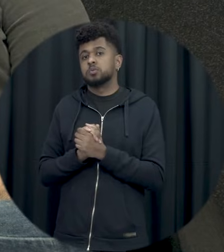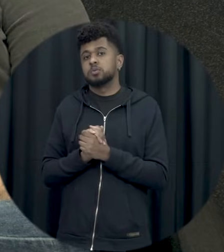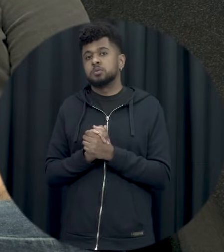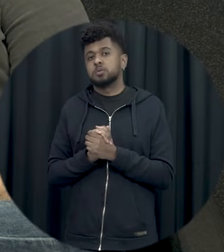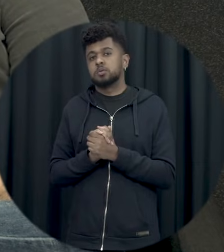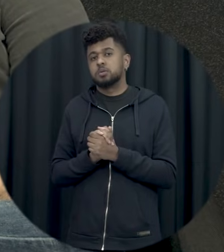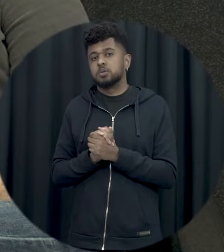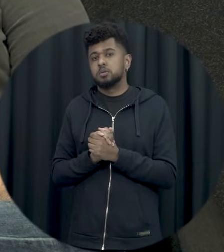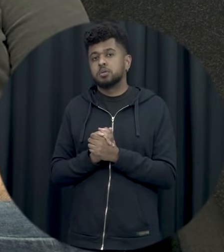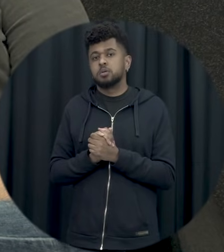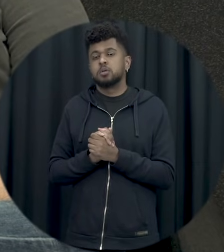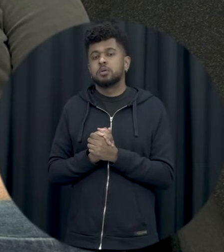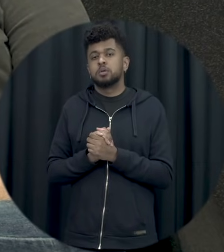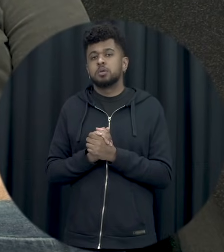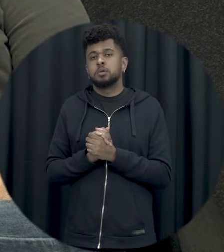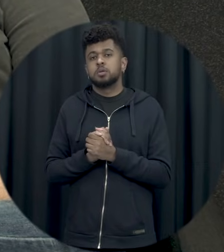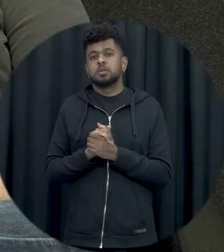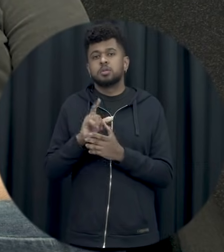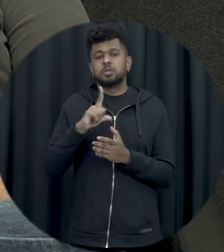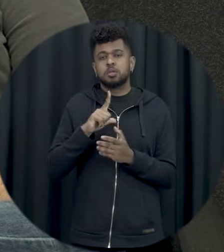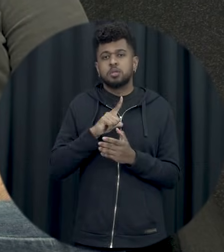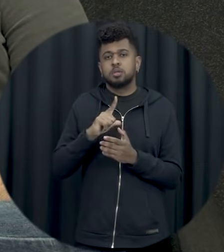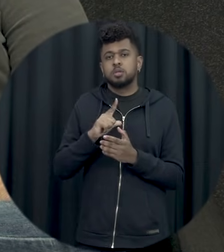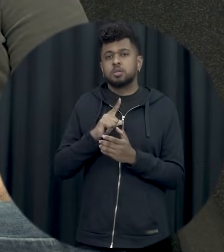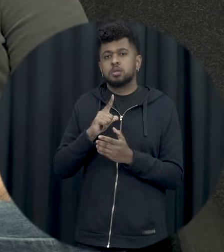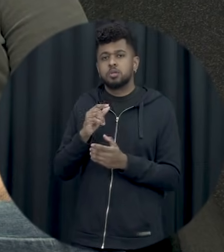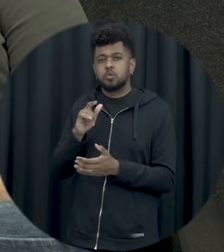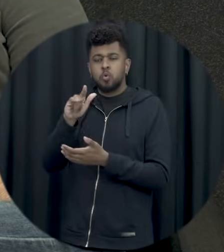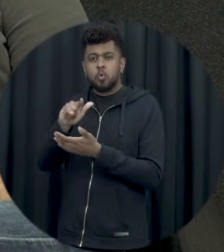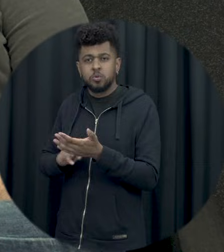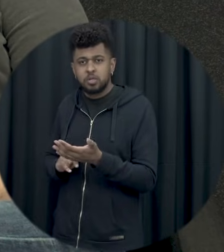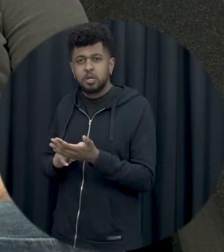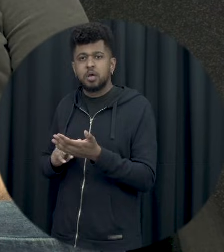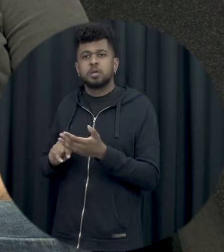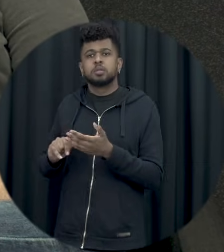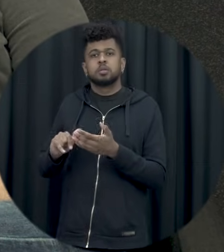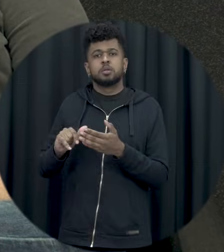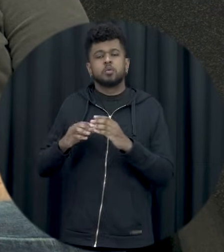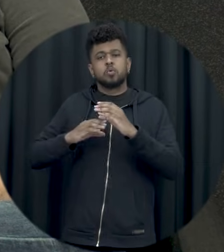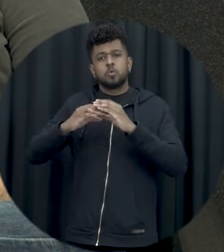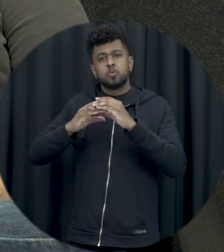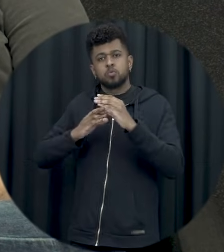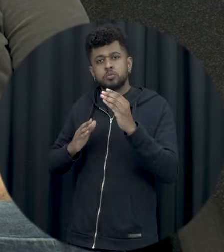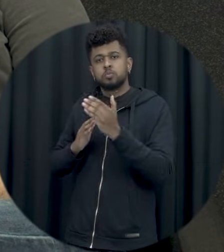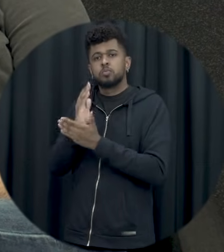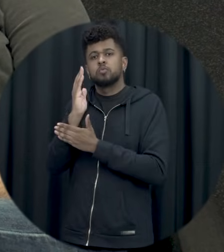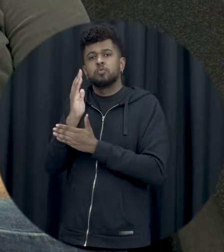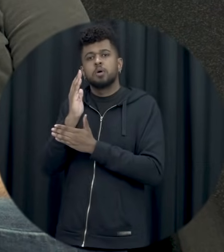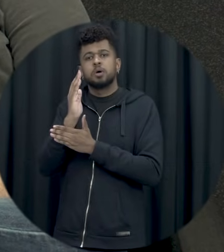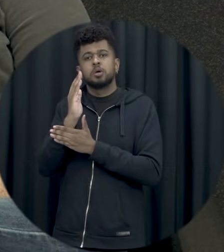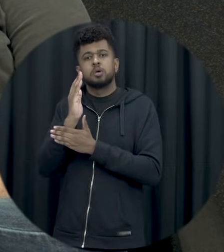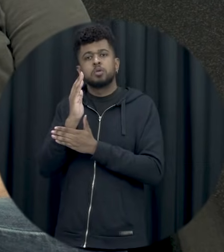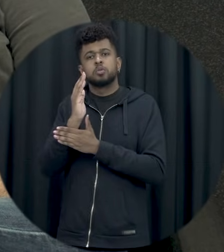nutricionista, ela acabara de ser contratada, de ser aprovada no concurso, estamos do Reúne,